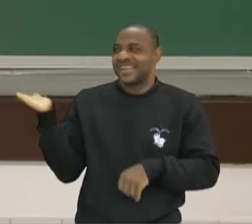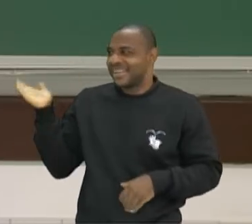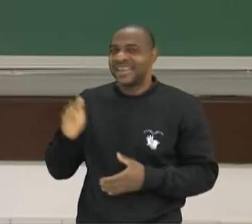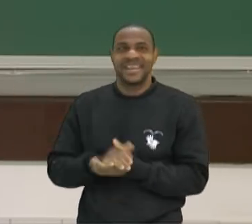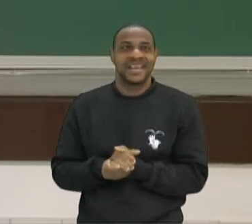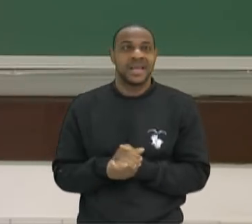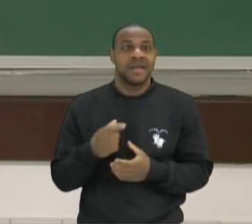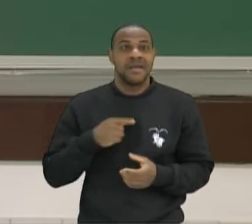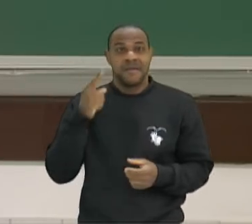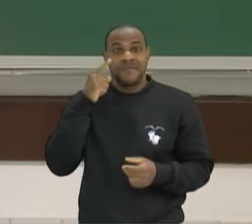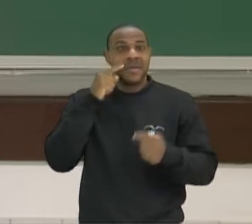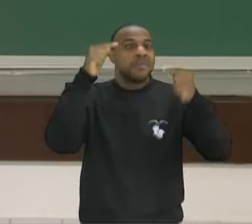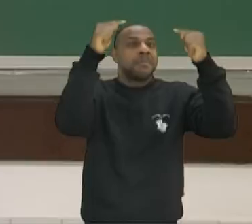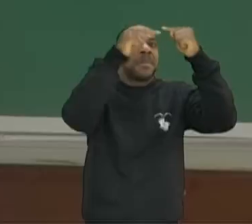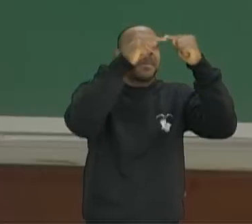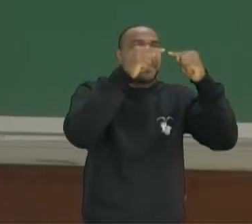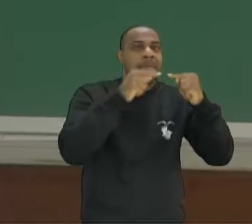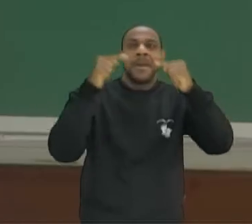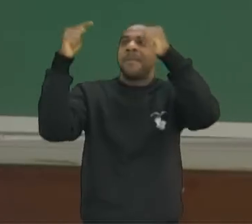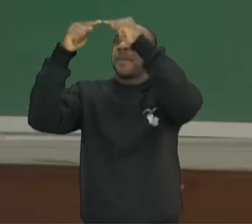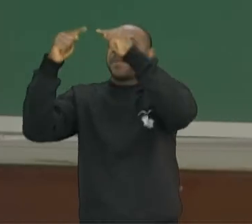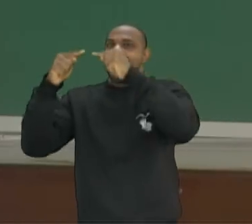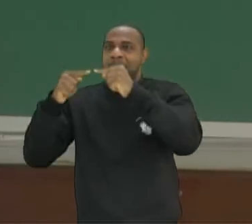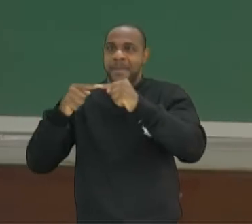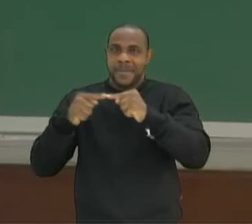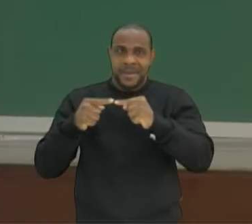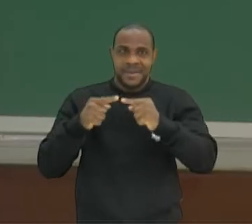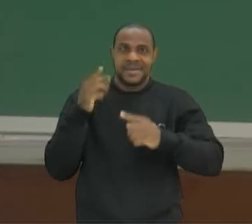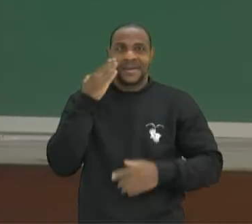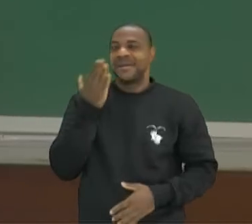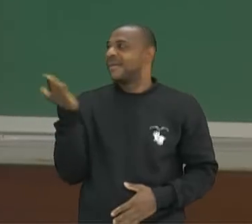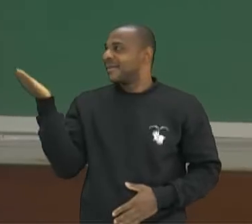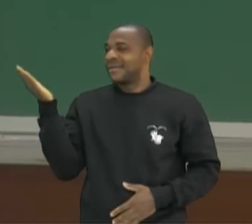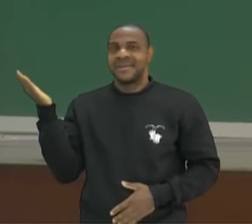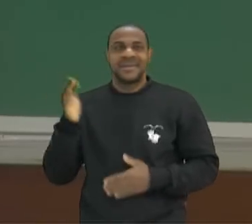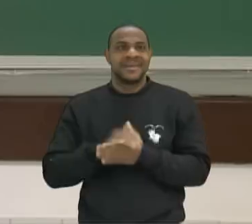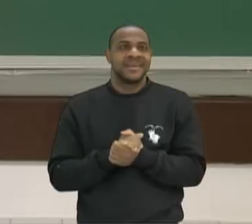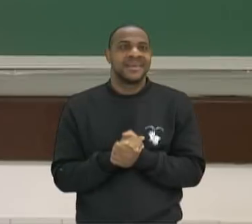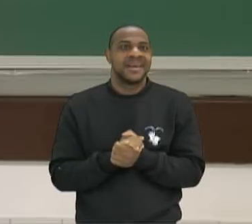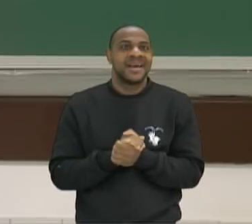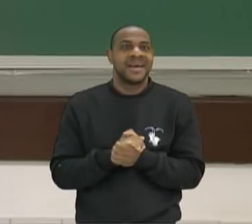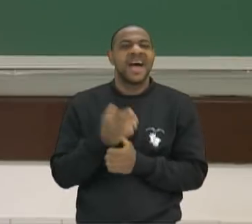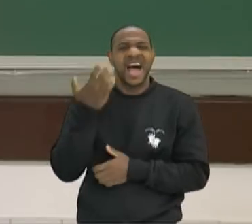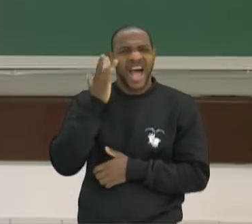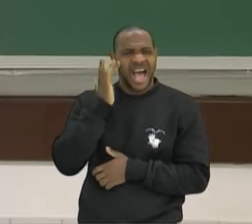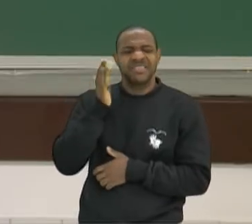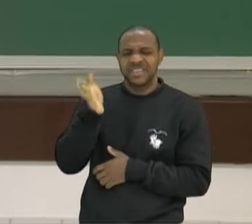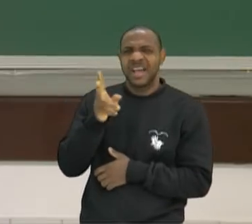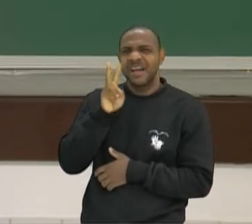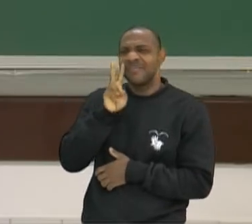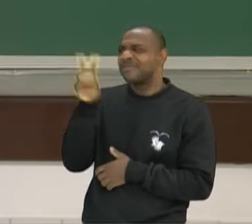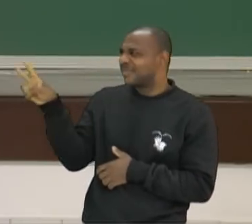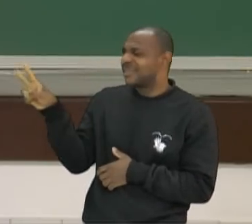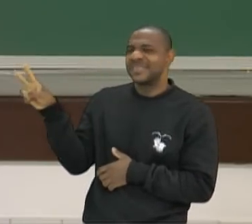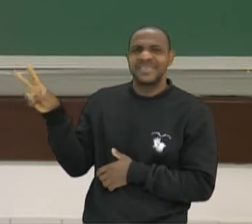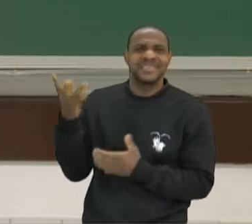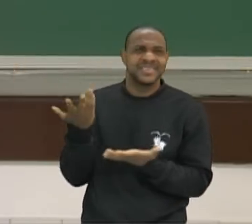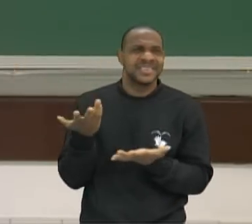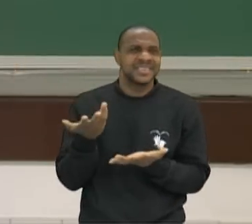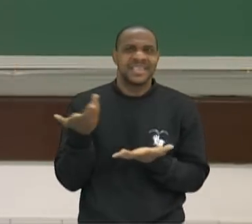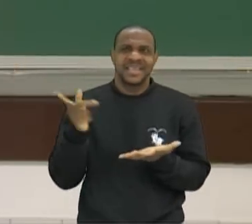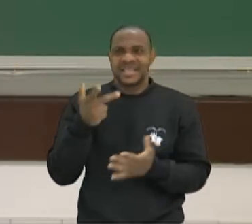Relacione as imagens com seus respectivos personagens, ok? Acho que vocês já ouviram falar